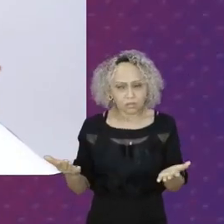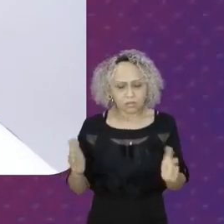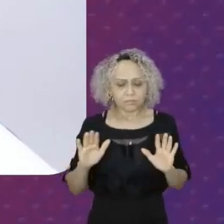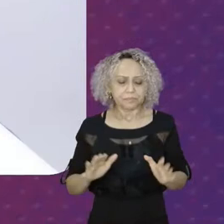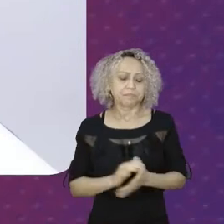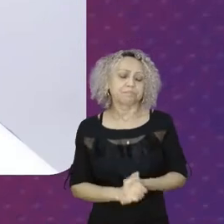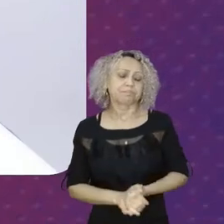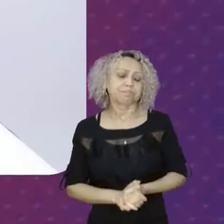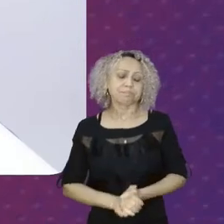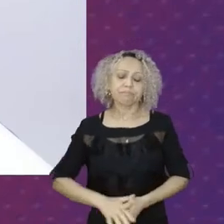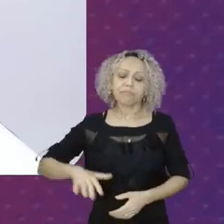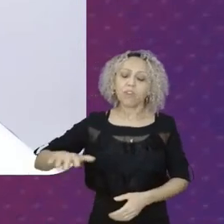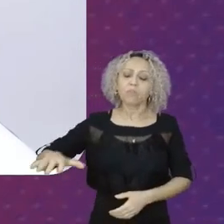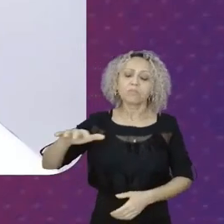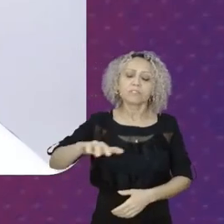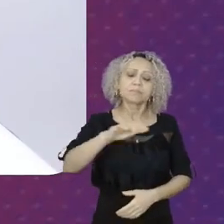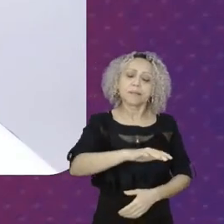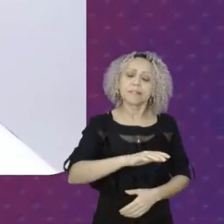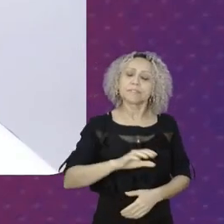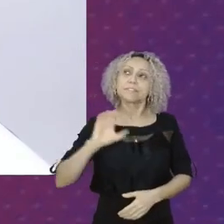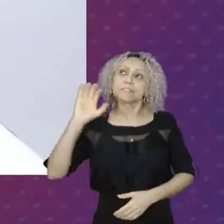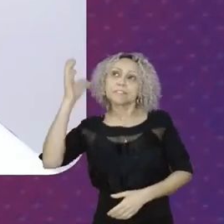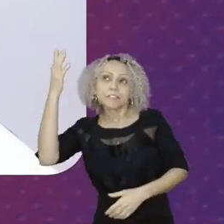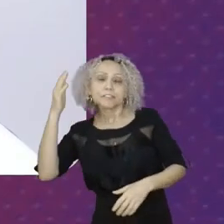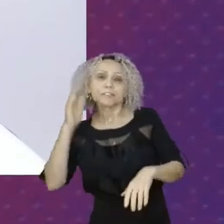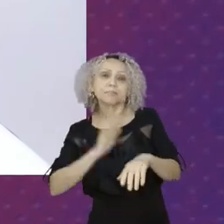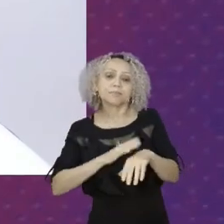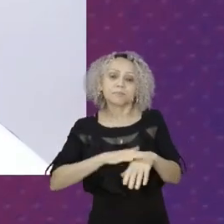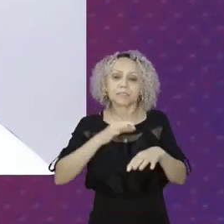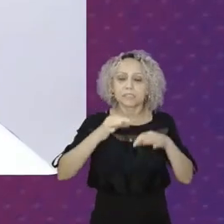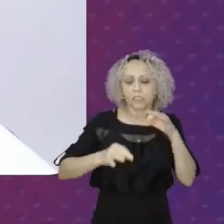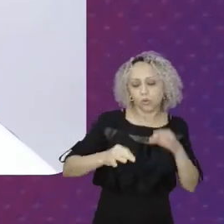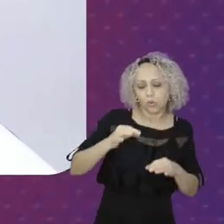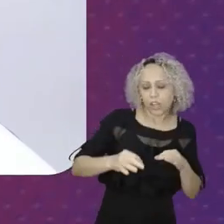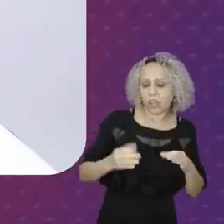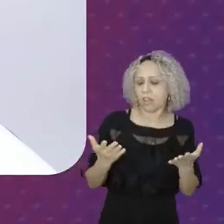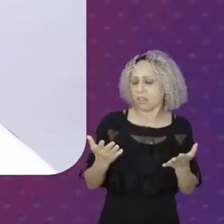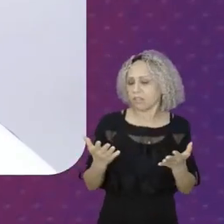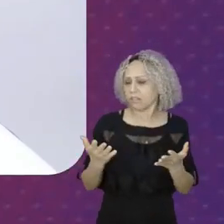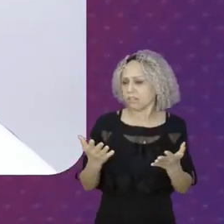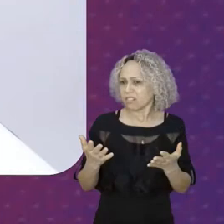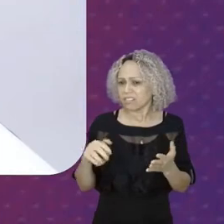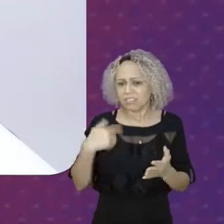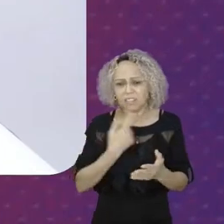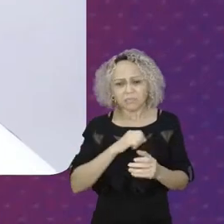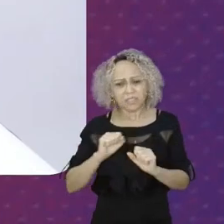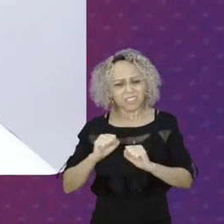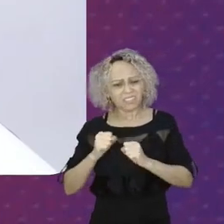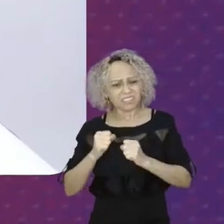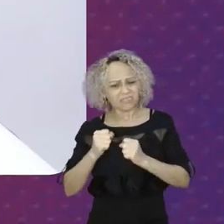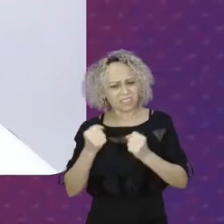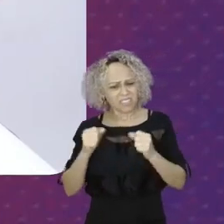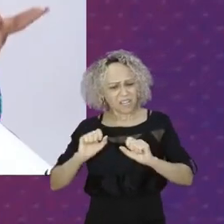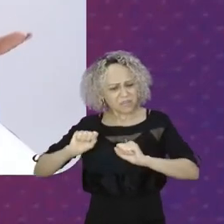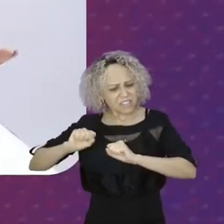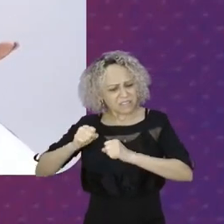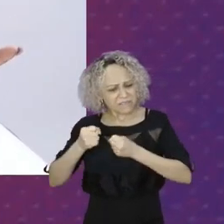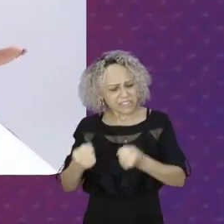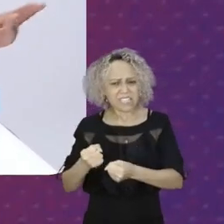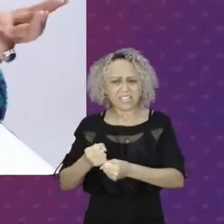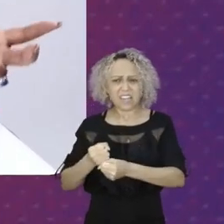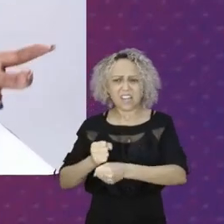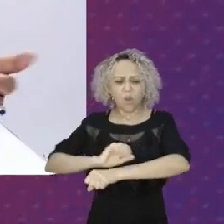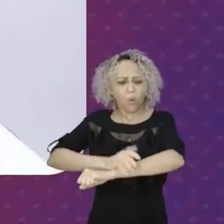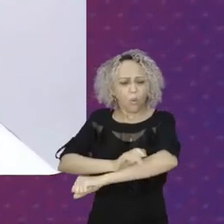de poder, se a gente não enfrentar essa pauta do racismo estrutural e institucional que desumaniza